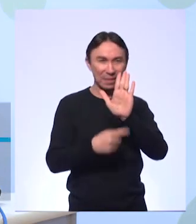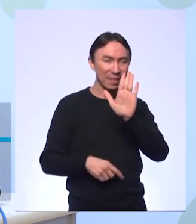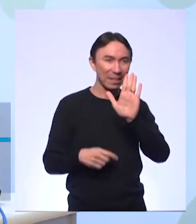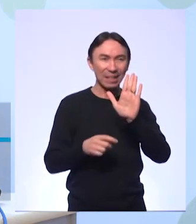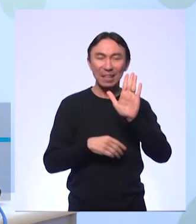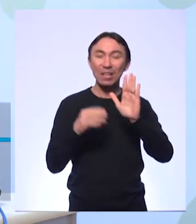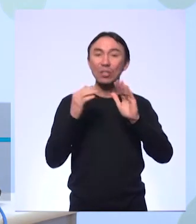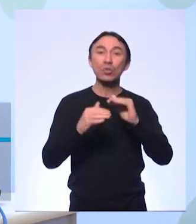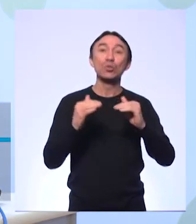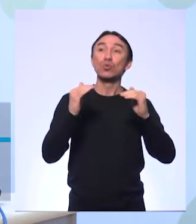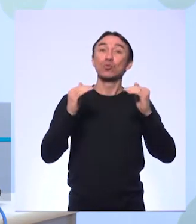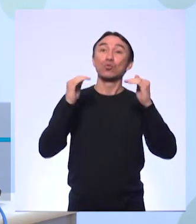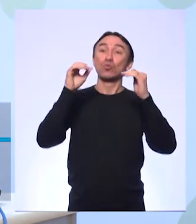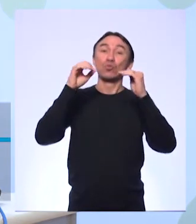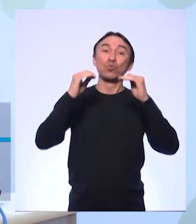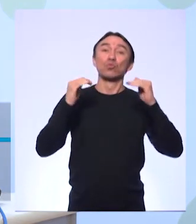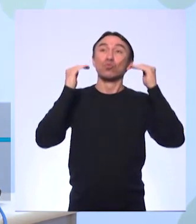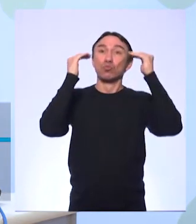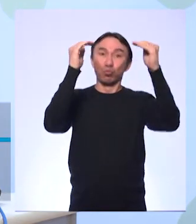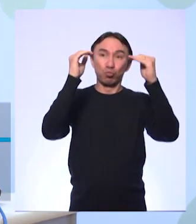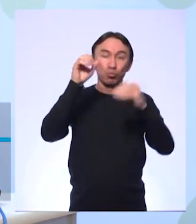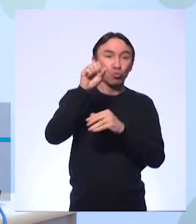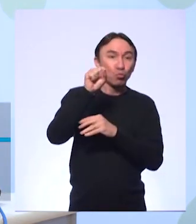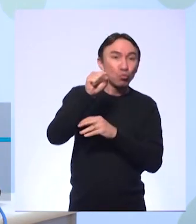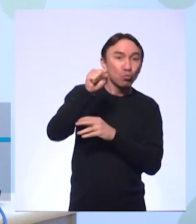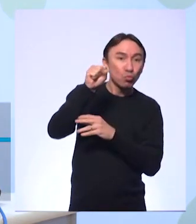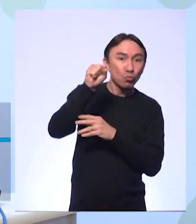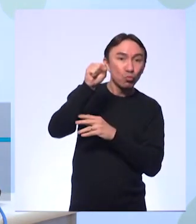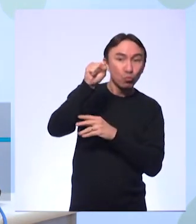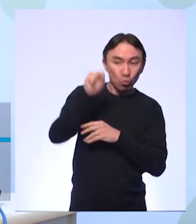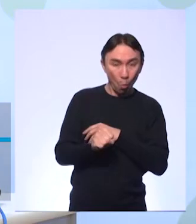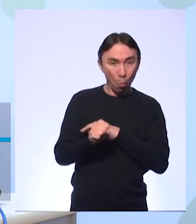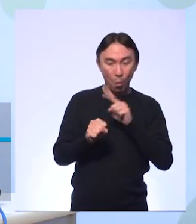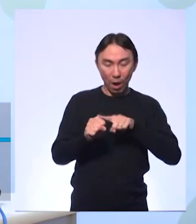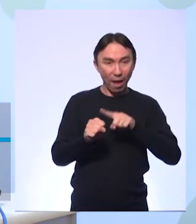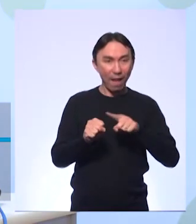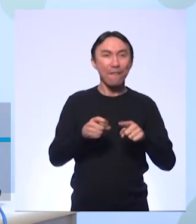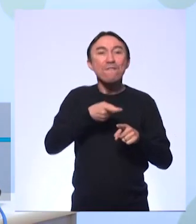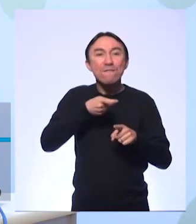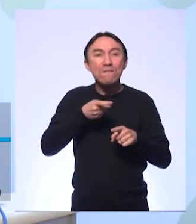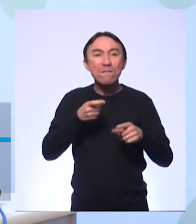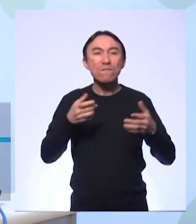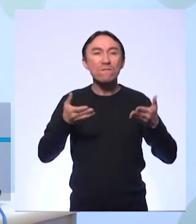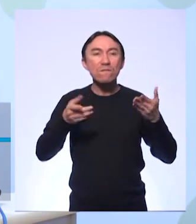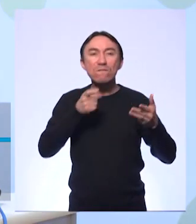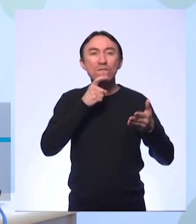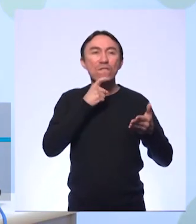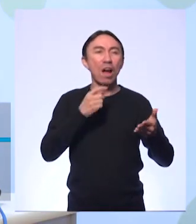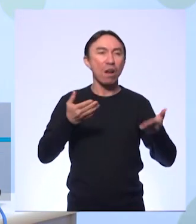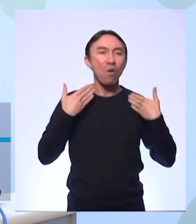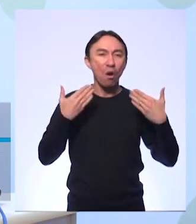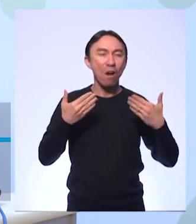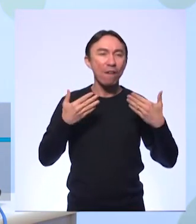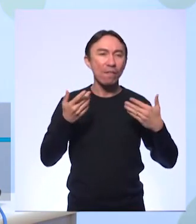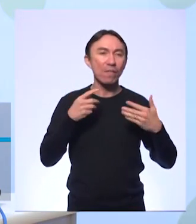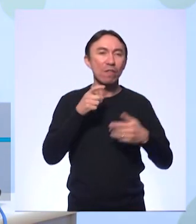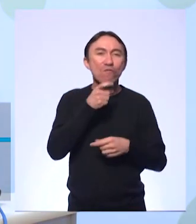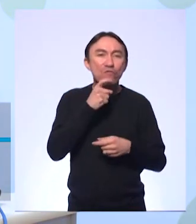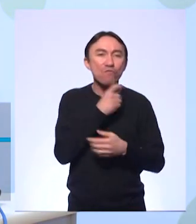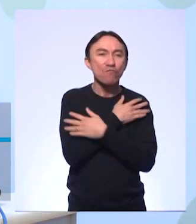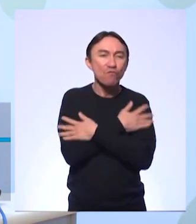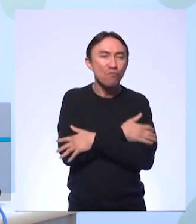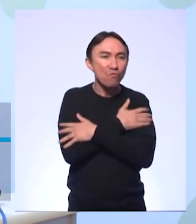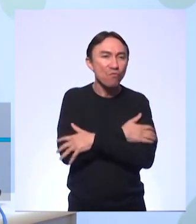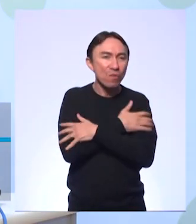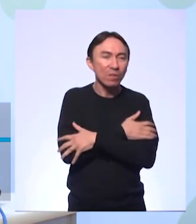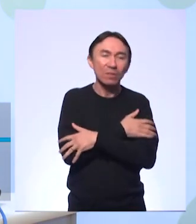inverno no hemisfério sul, na África, as temperaturas são mais baixas, porque tem a influência da massa de ar polar que vem da região